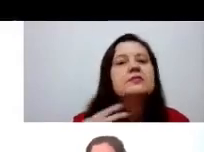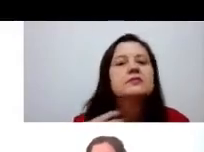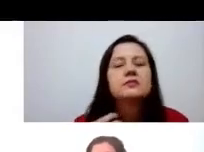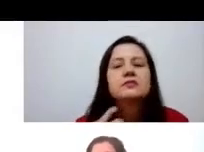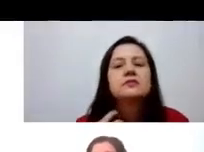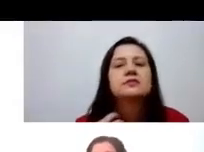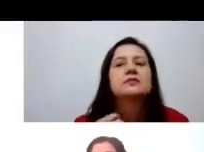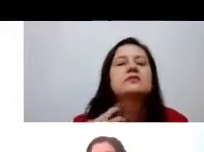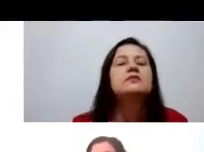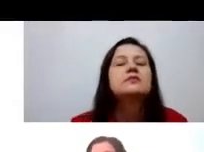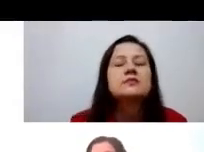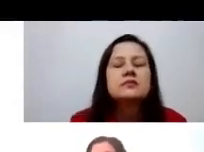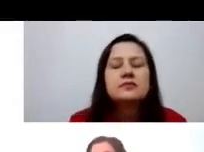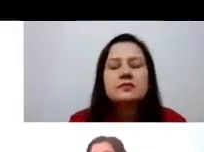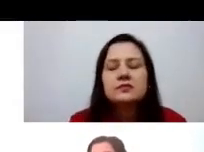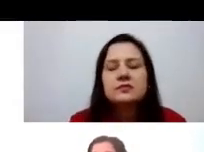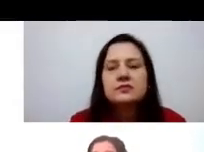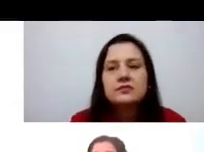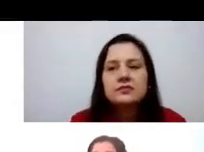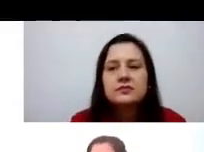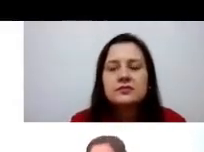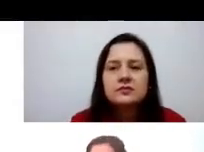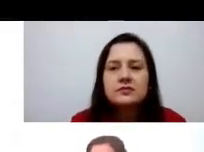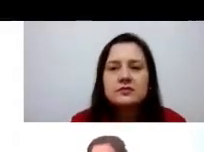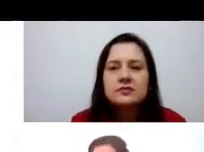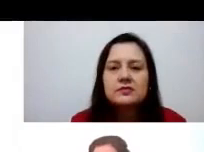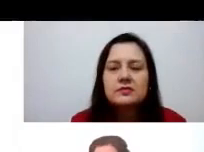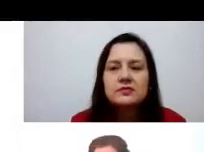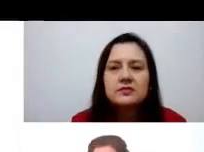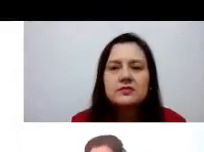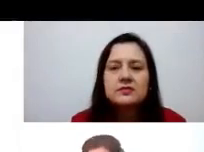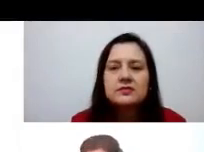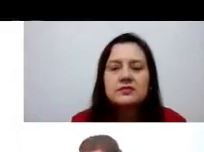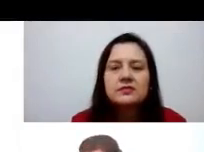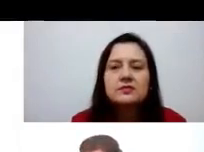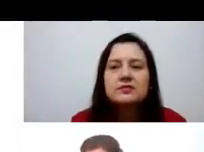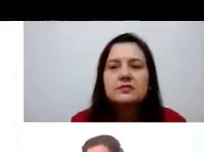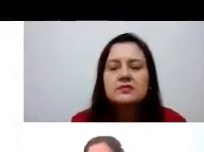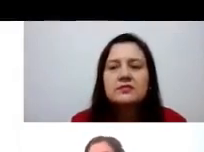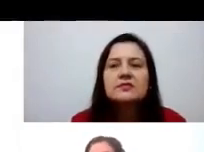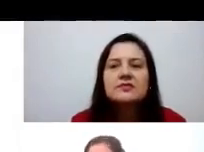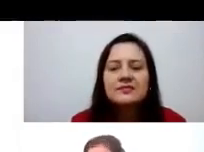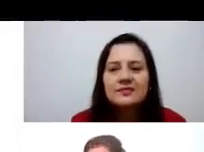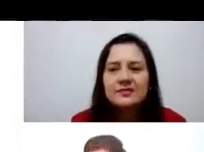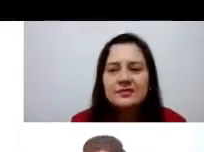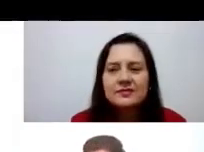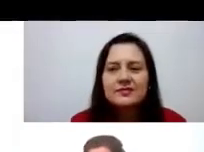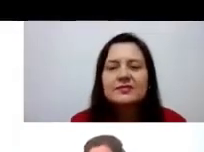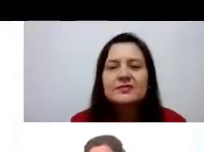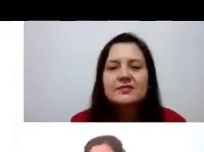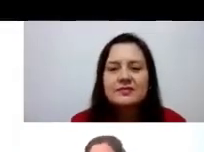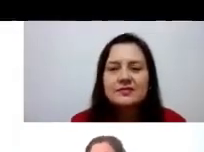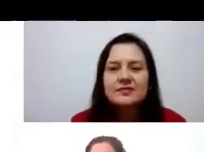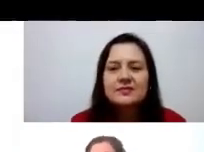muito importante ver como que pode sim ter servidor comissionado, né, sendo servidor de